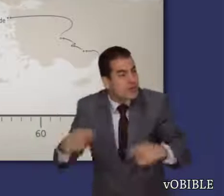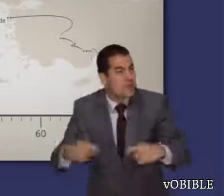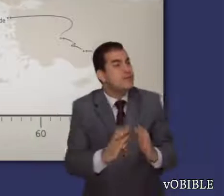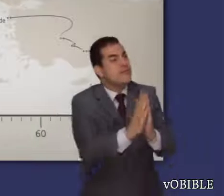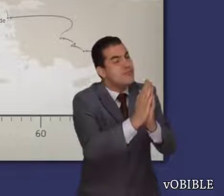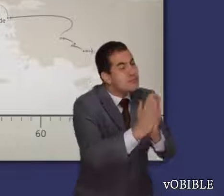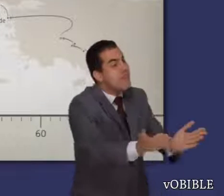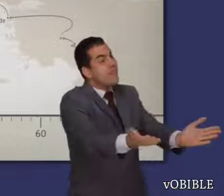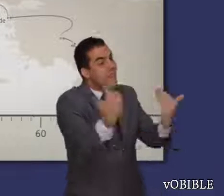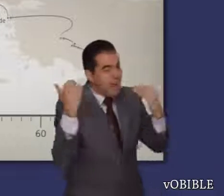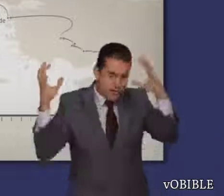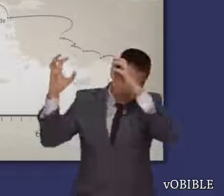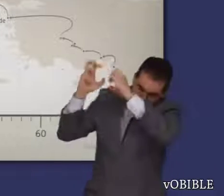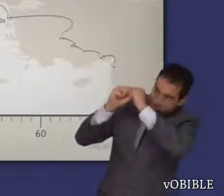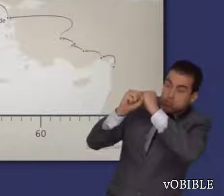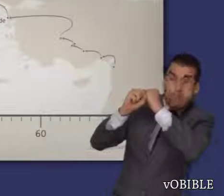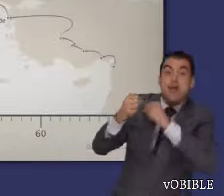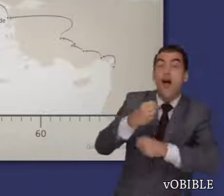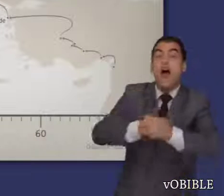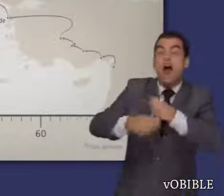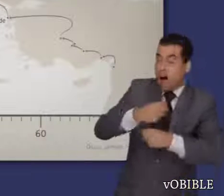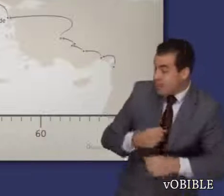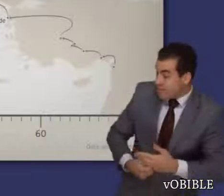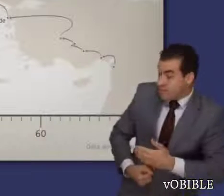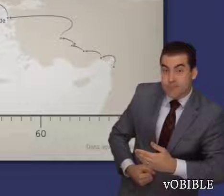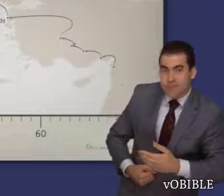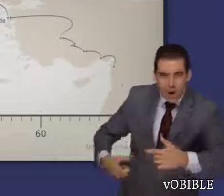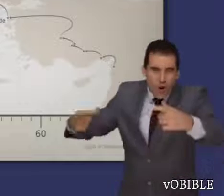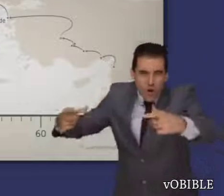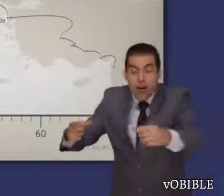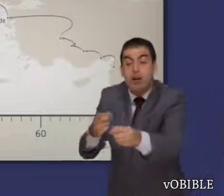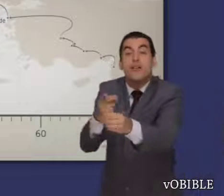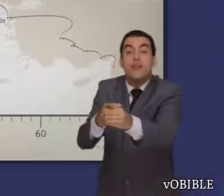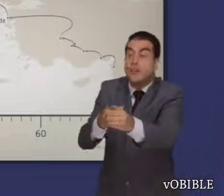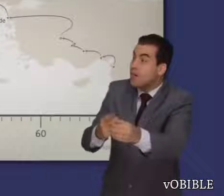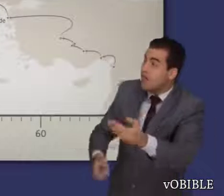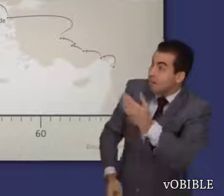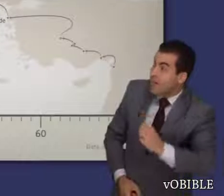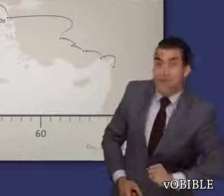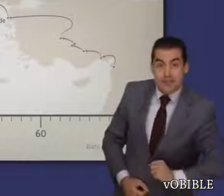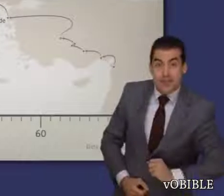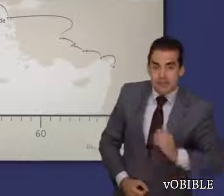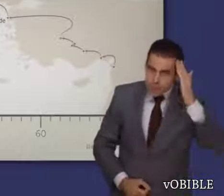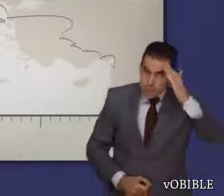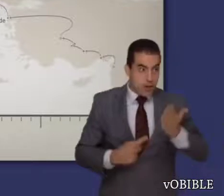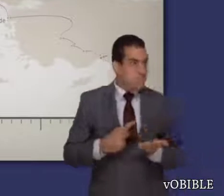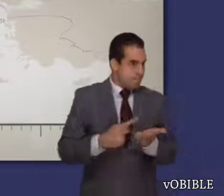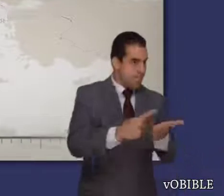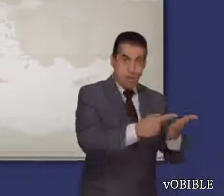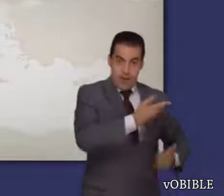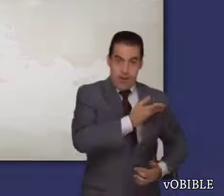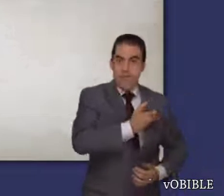Por isso, por volta do ano 50, Paulo e seus companheiros começaram a pregar as boas novas na cidade de Filipos, na Macedônia.